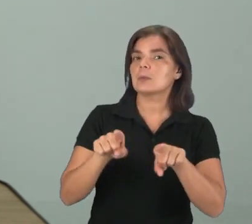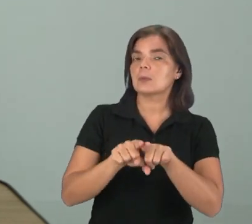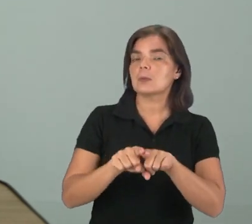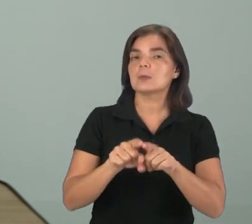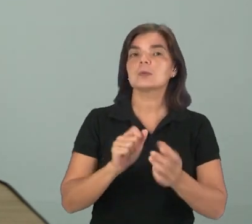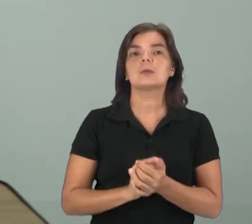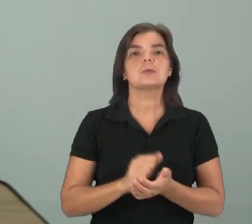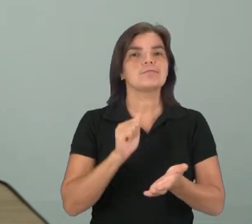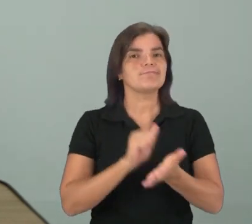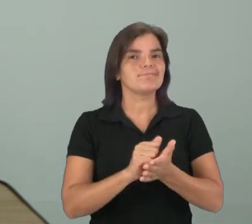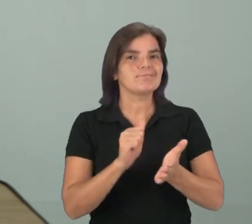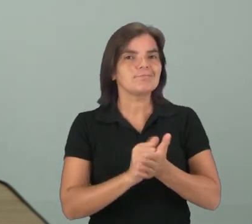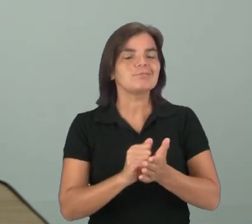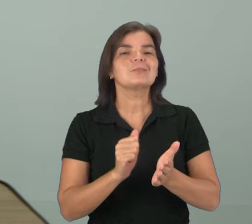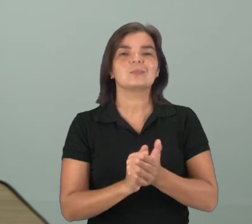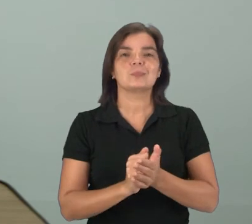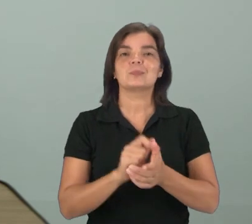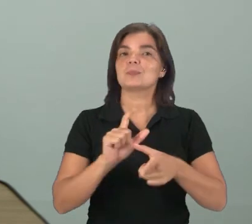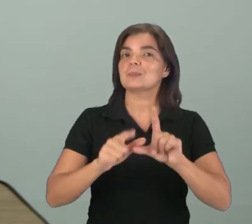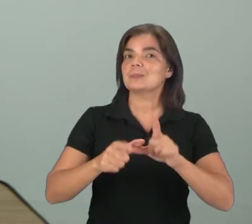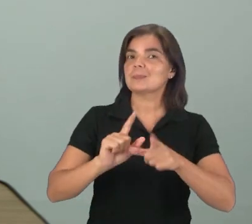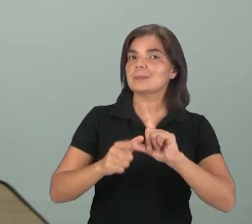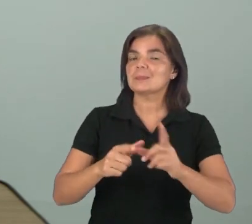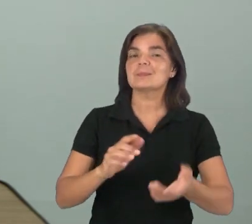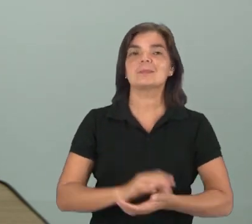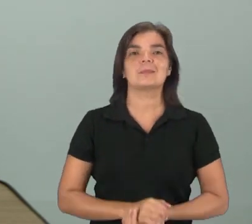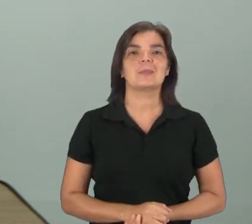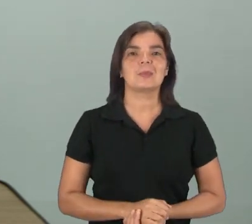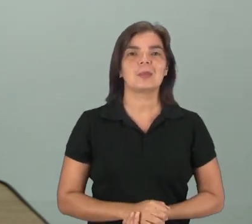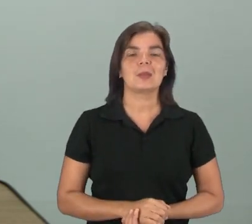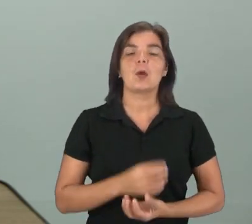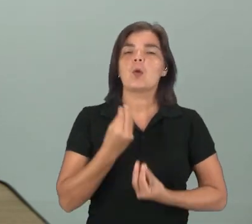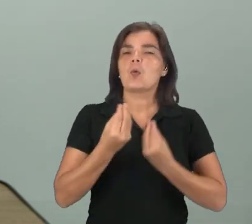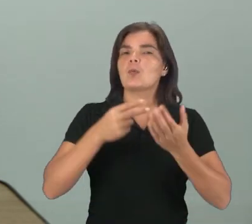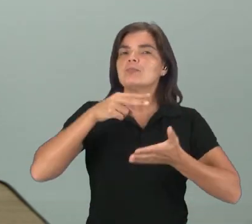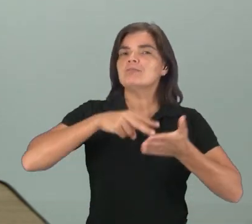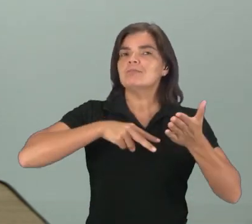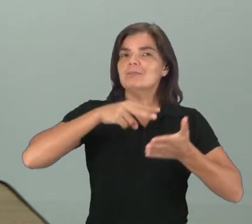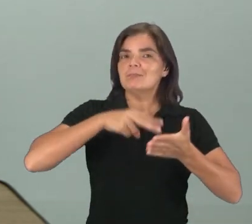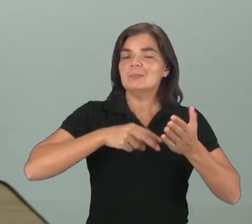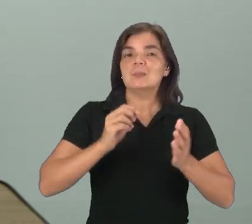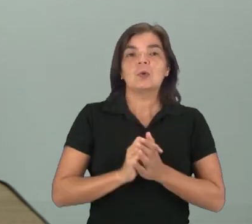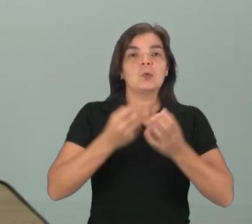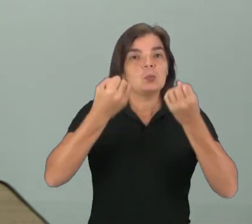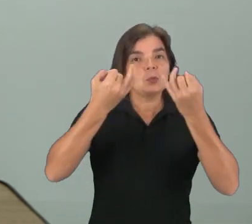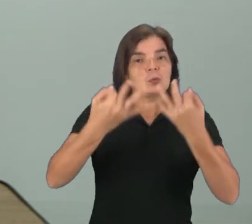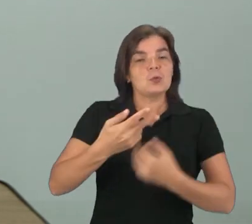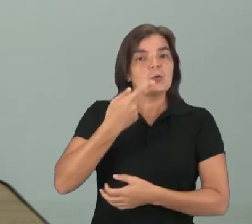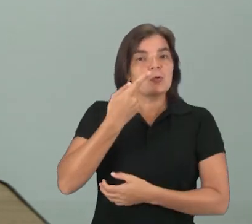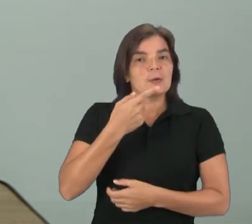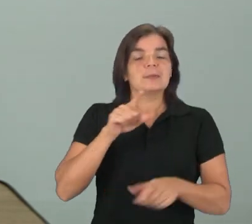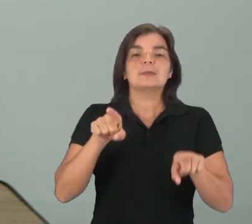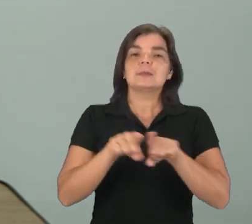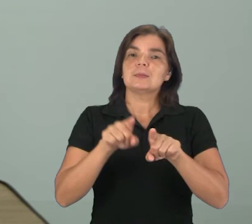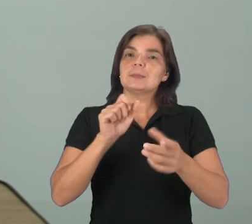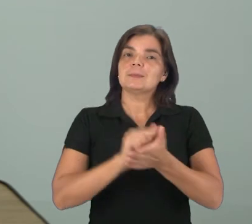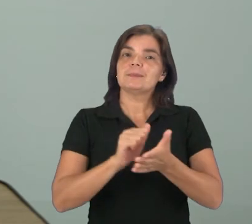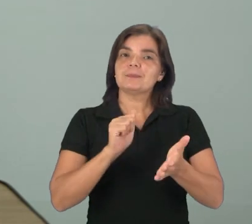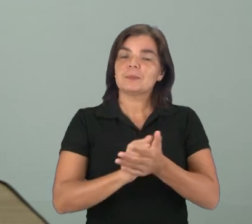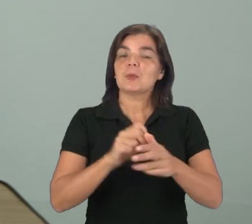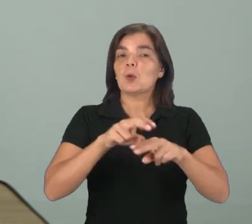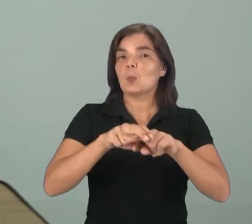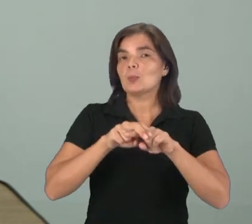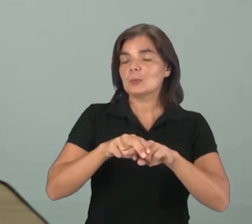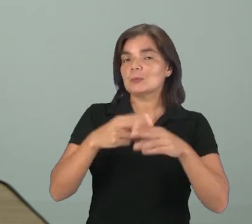também por extenso, né? Ou com as letrinhas, né? Como se lê, como a gente fala, a gente escreve, né?